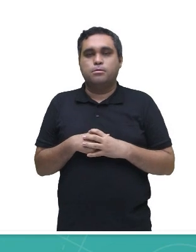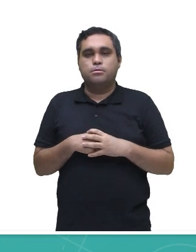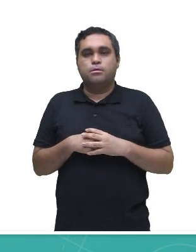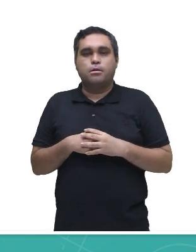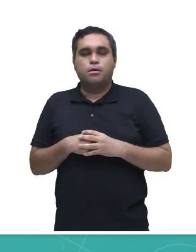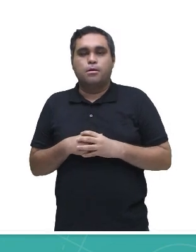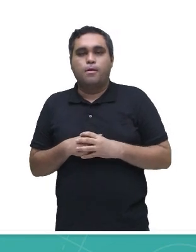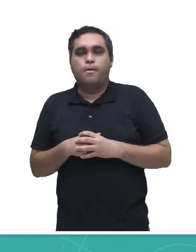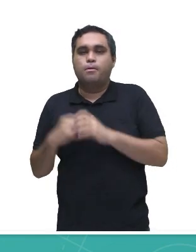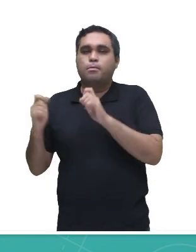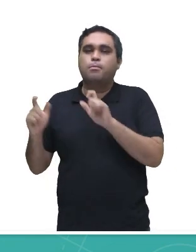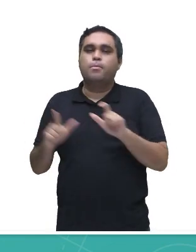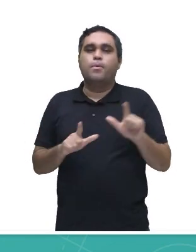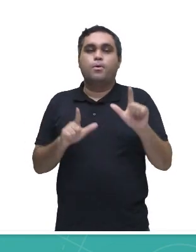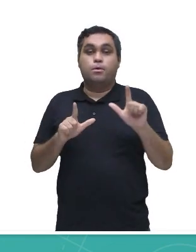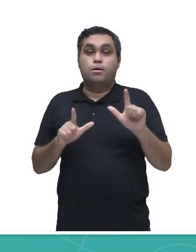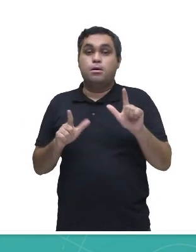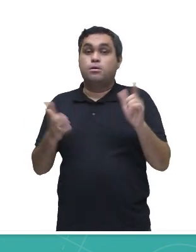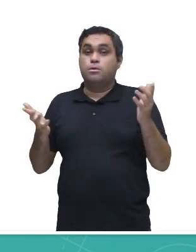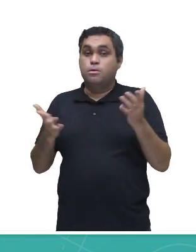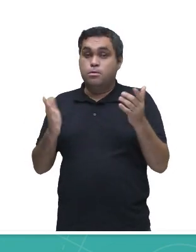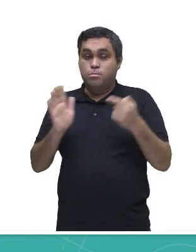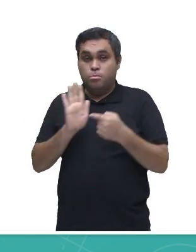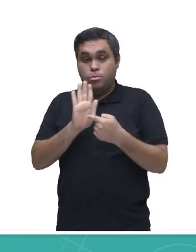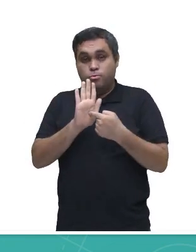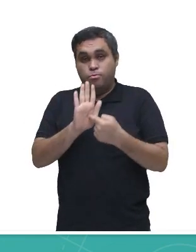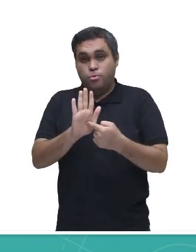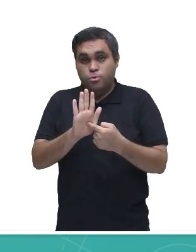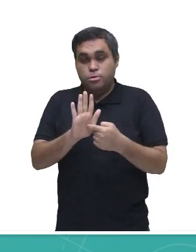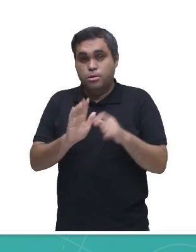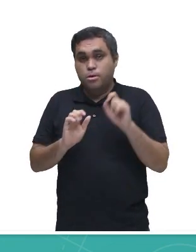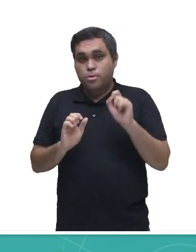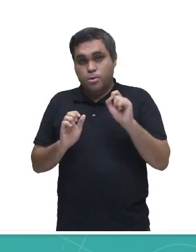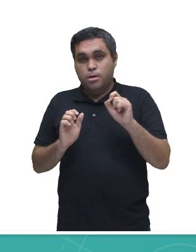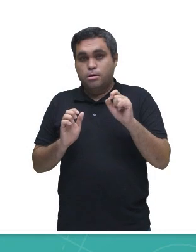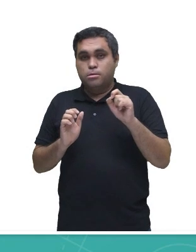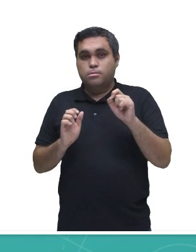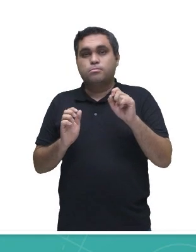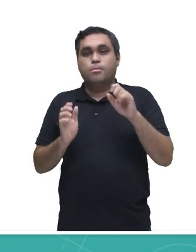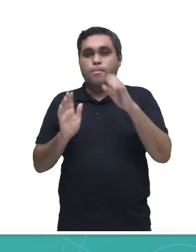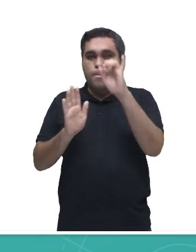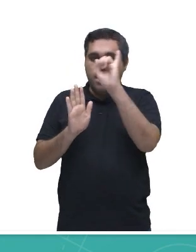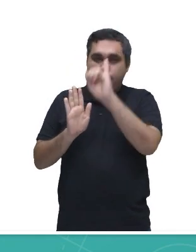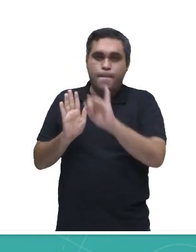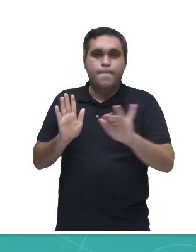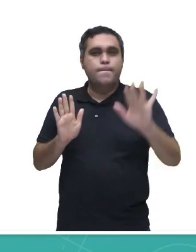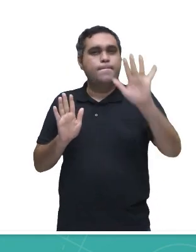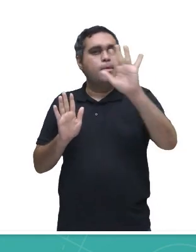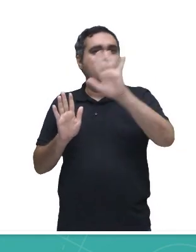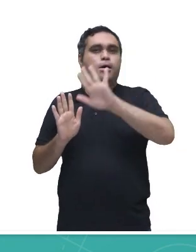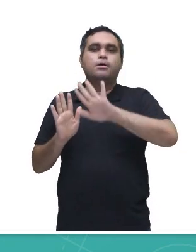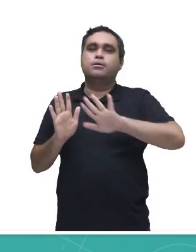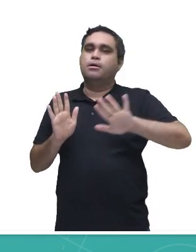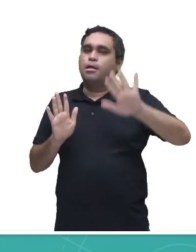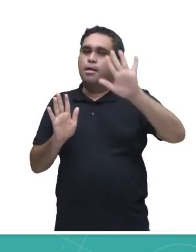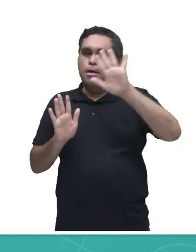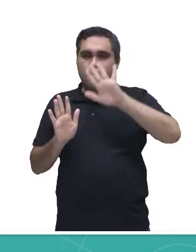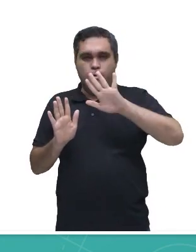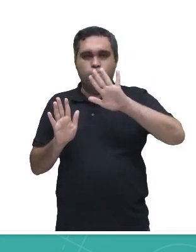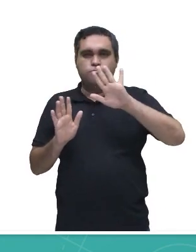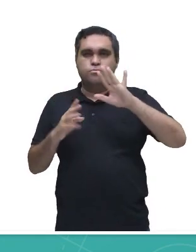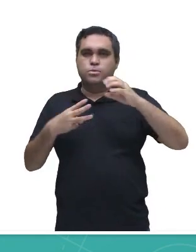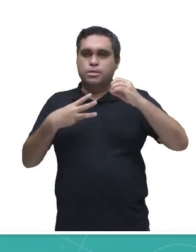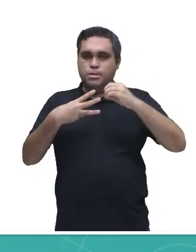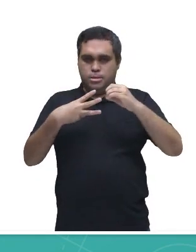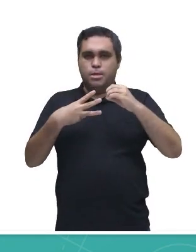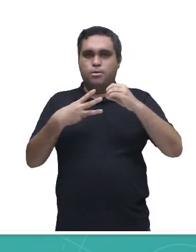cartela, nós vamos mostrar para vocês uma visão geral de uma célula com essas organelas que